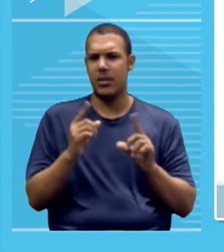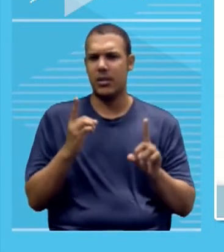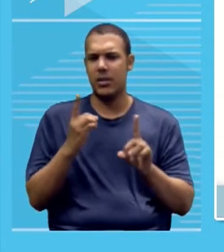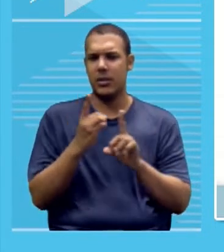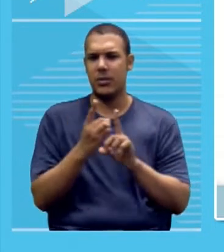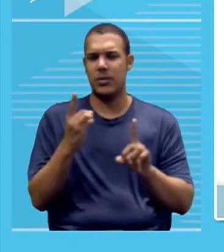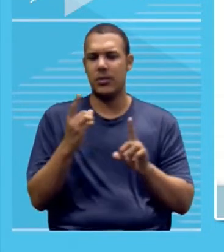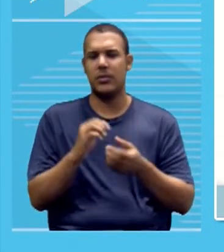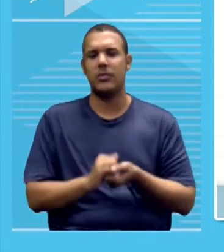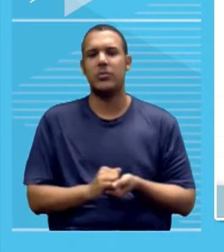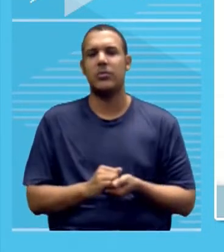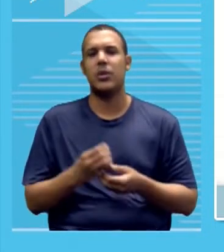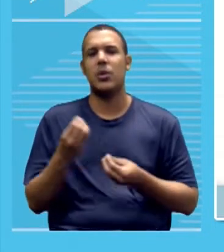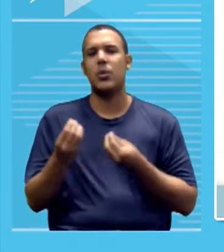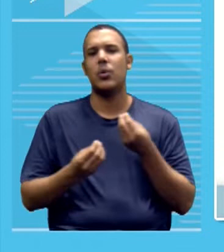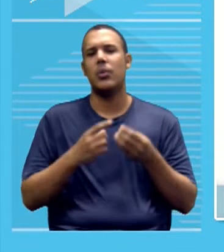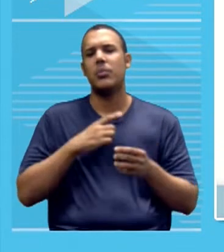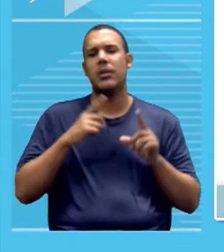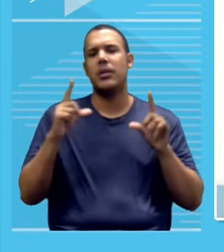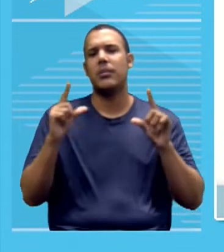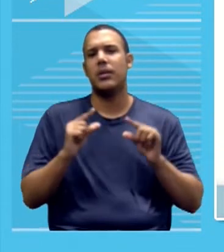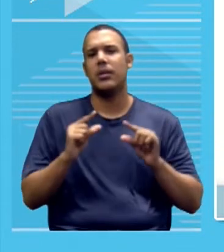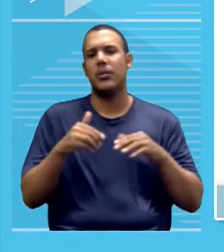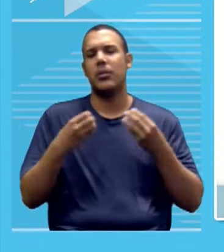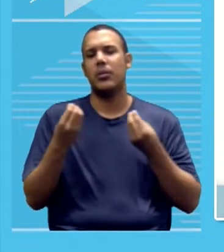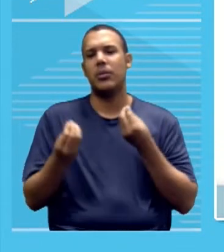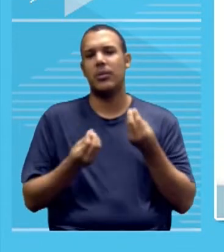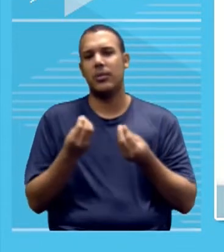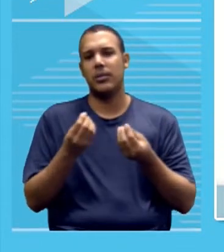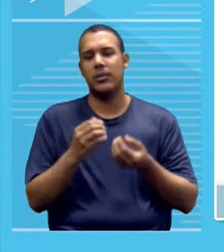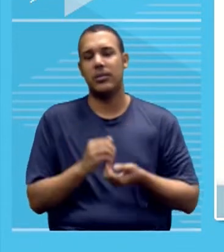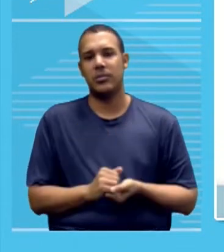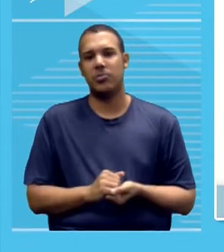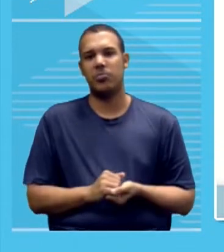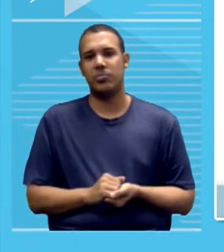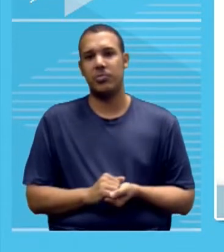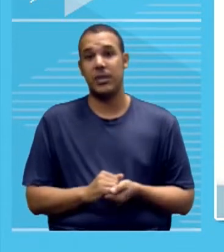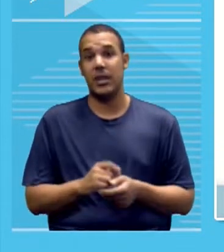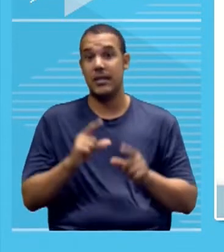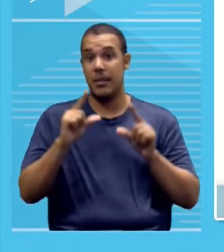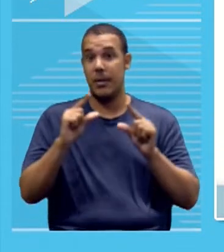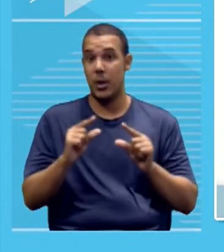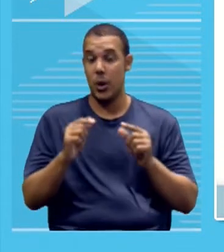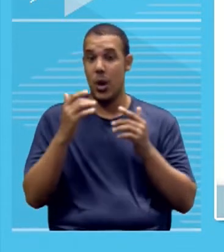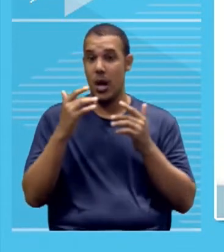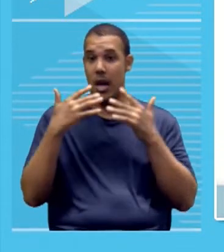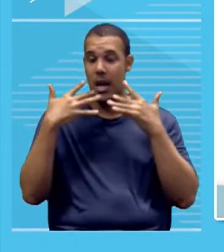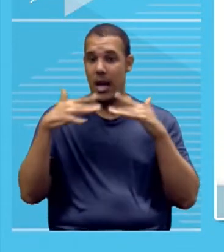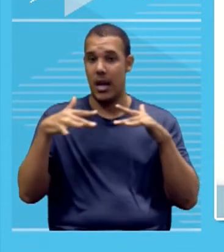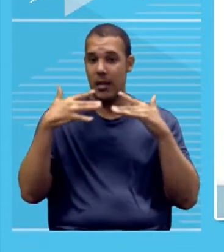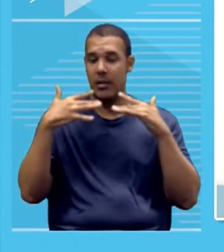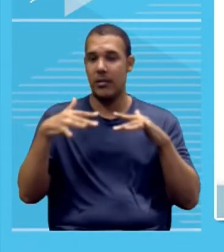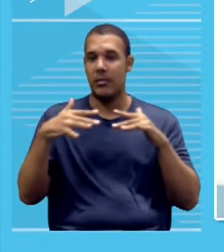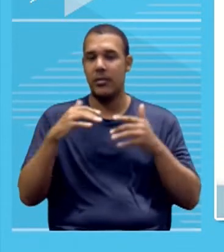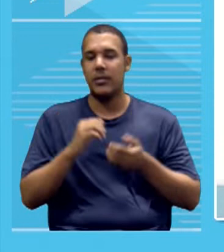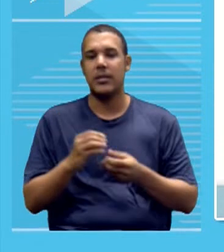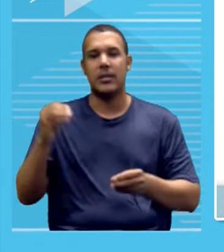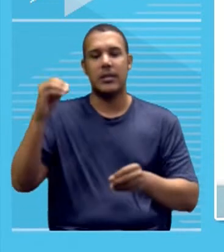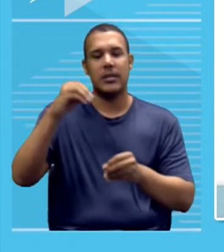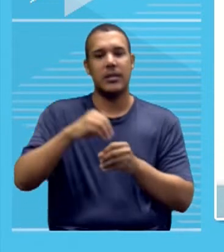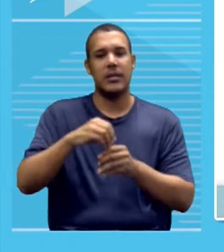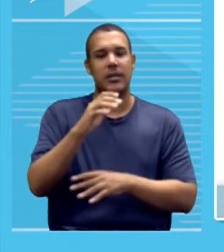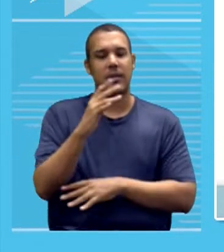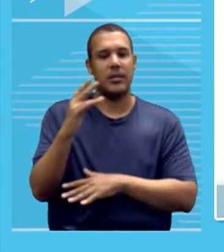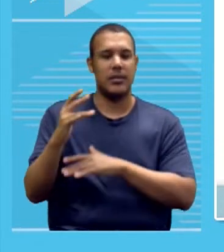achar. Como assim existem cargas menores? Olha, essa é a menor carga natural. Ou seja, na natureza,